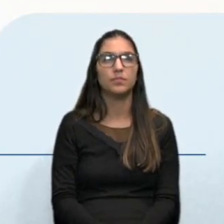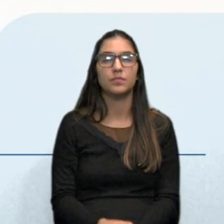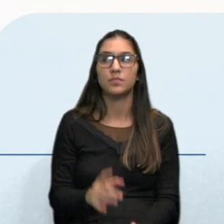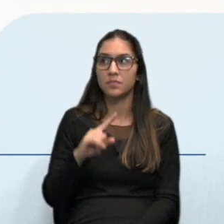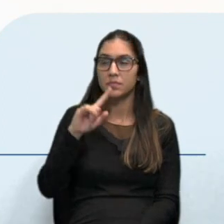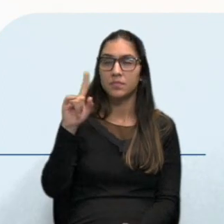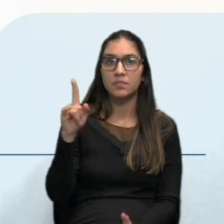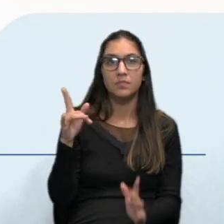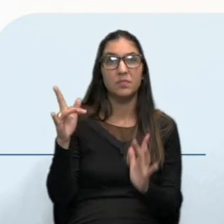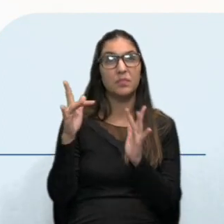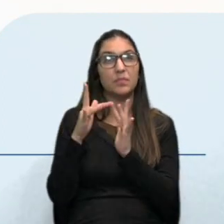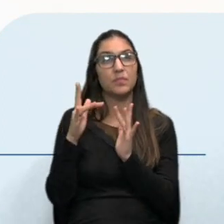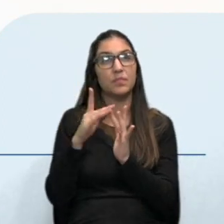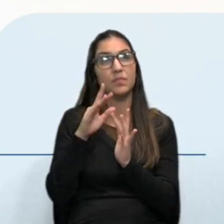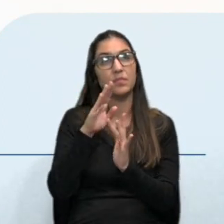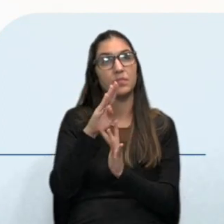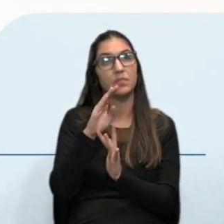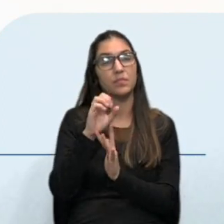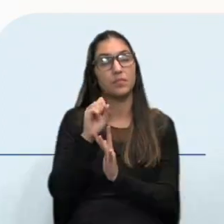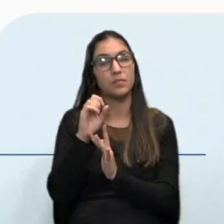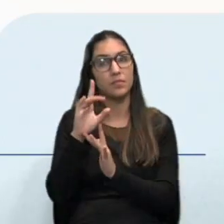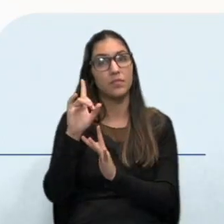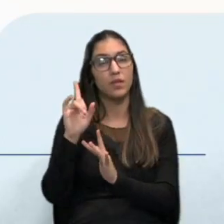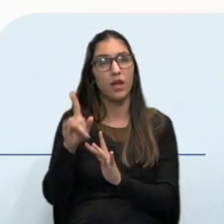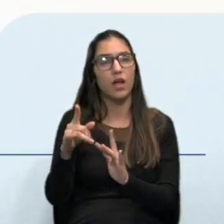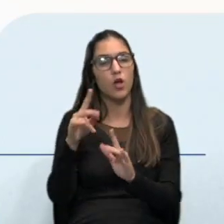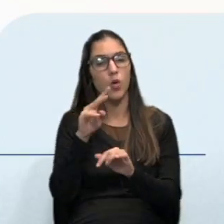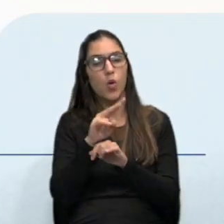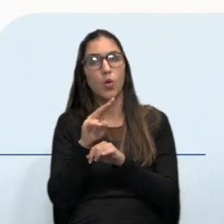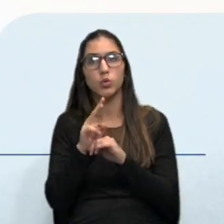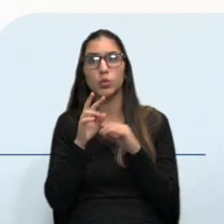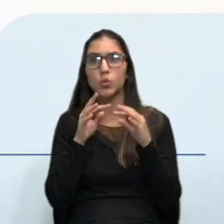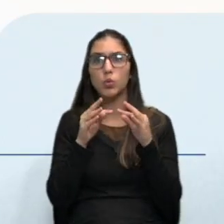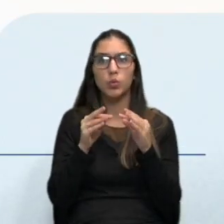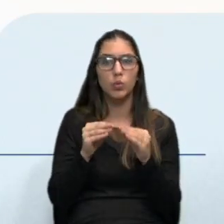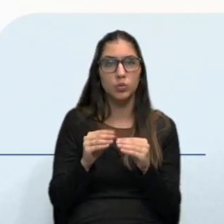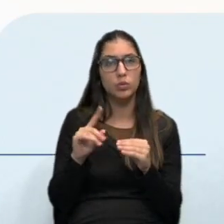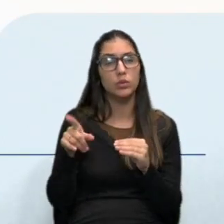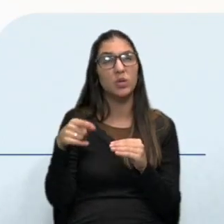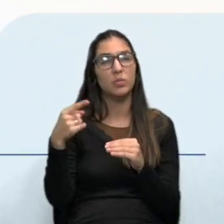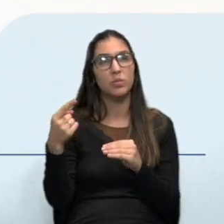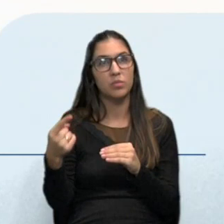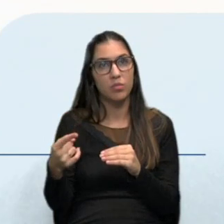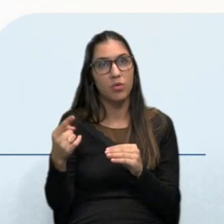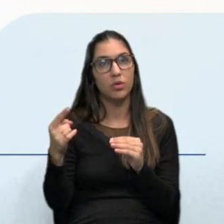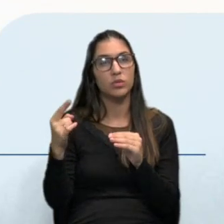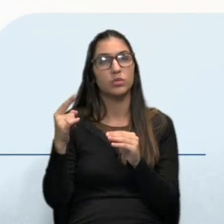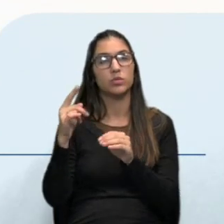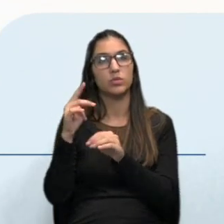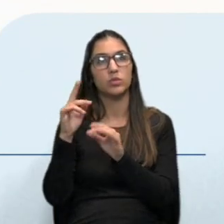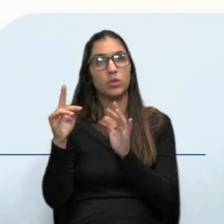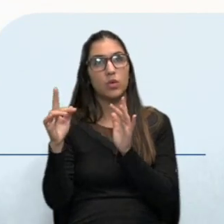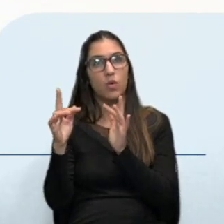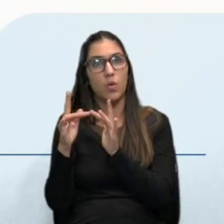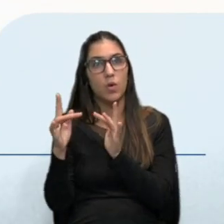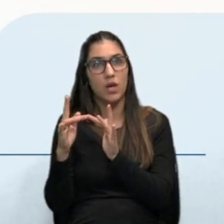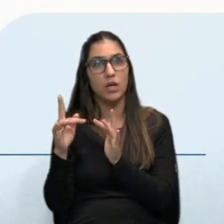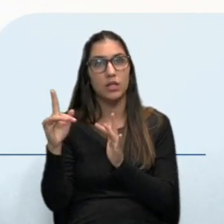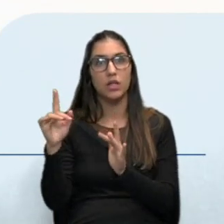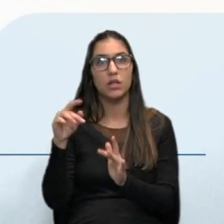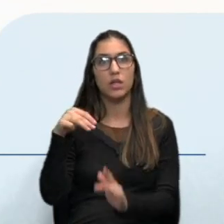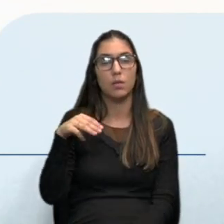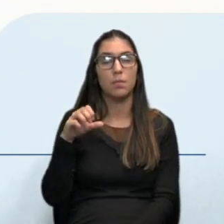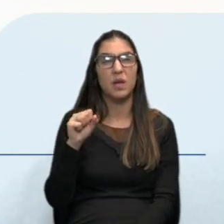Eles estão conectados à BSC, que é a que está controlando ali todo mundo. Depois, essa BSC está conectada a